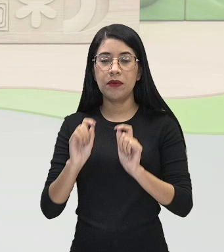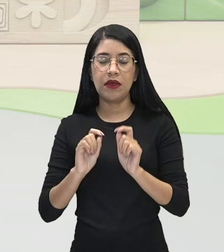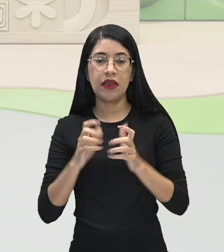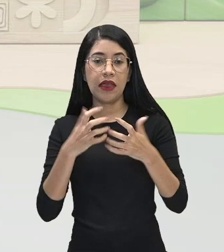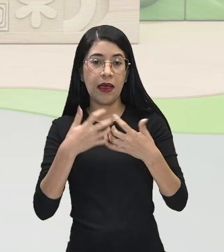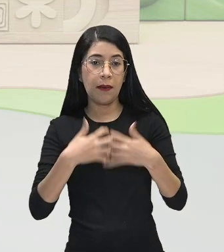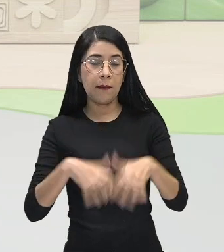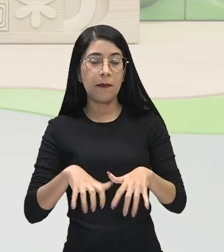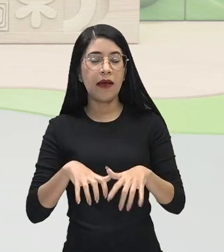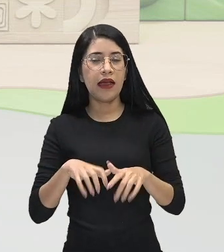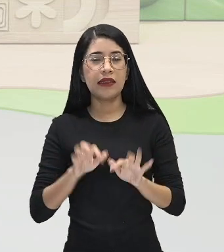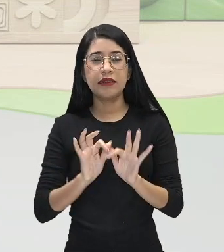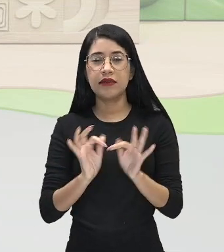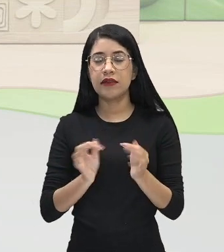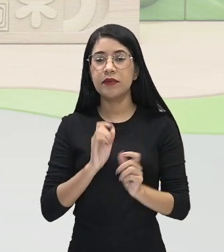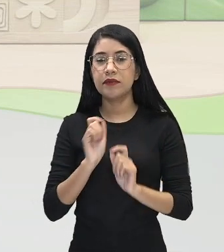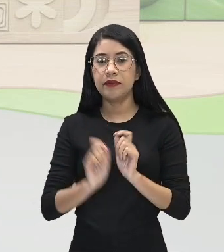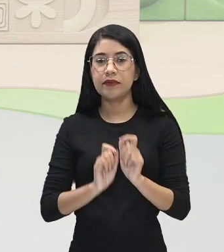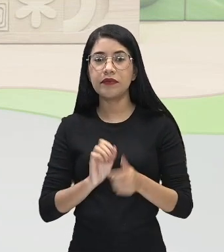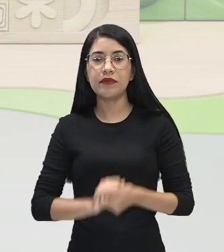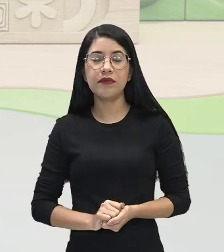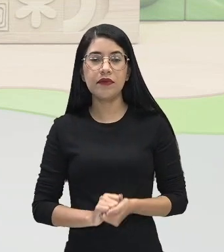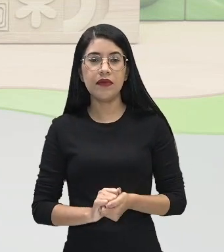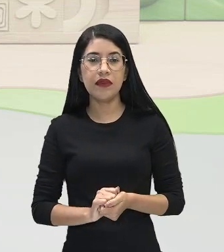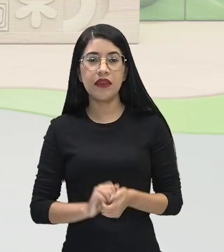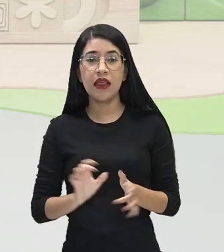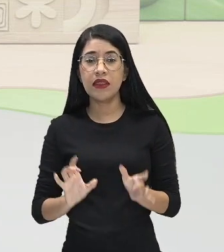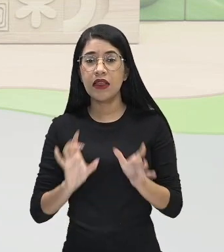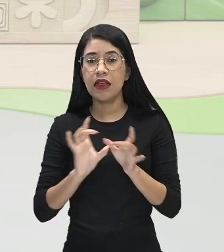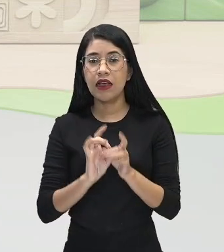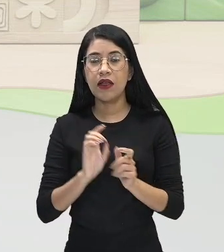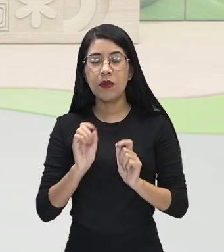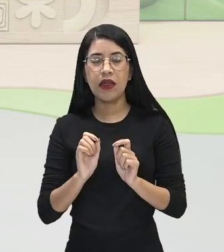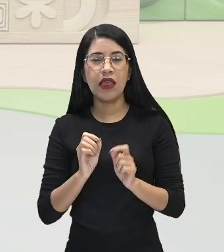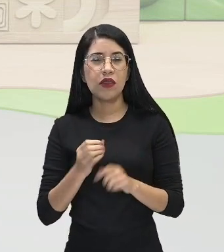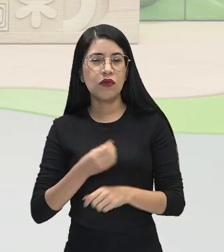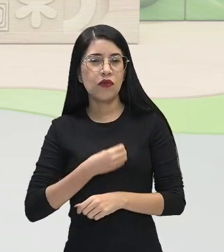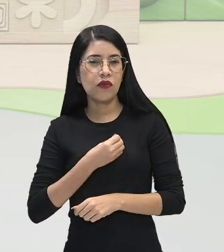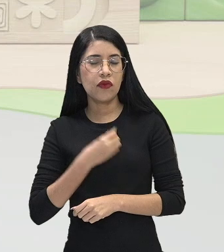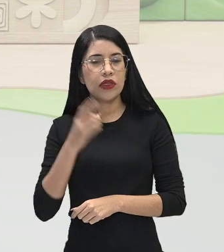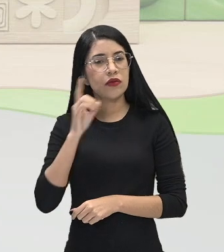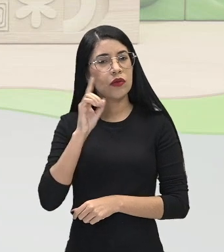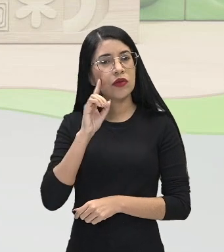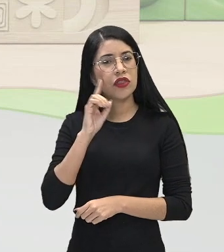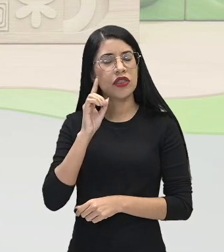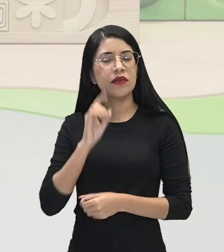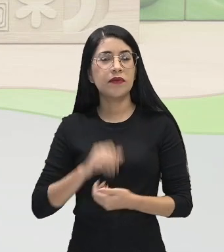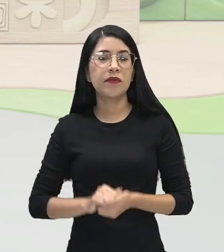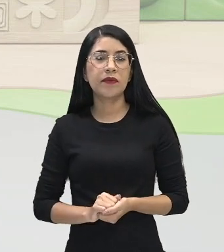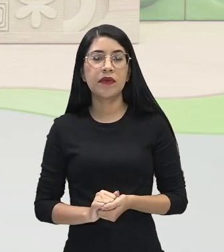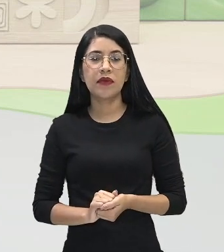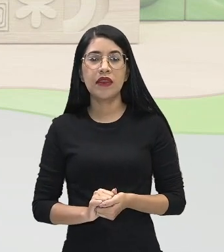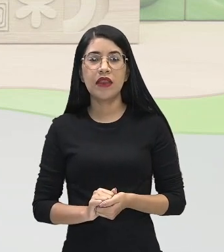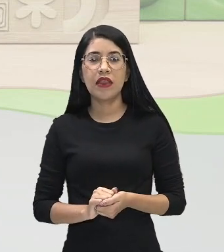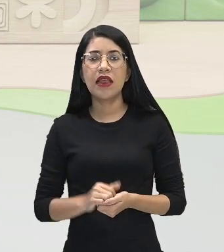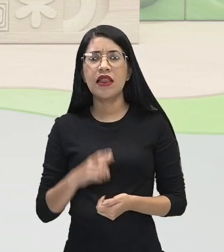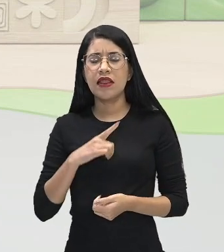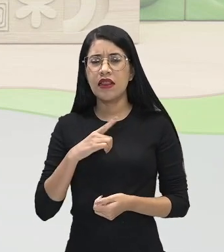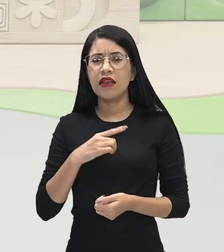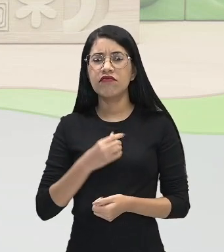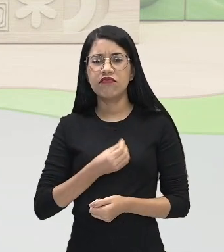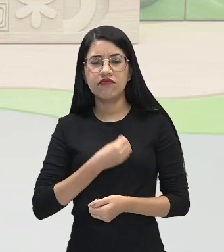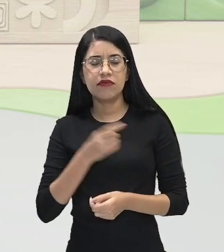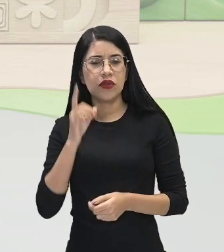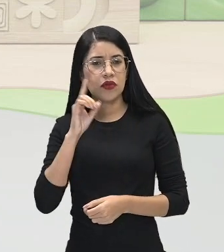máquinas simples, elas estão muito mais próximas de nós do que nós imaginamos. Estão aí no nosso